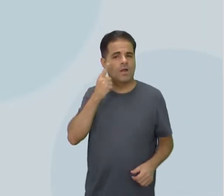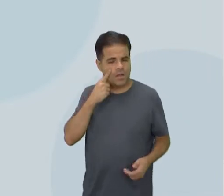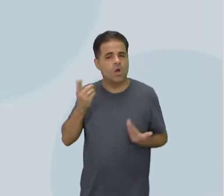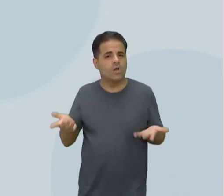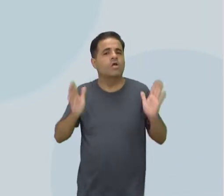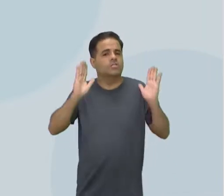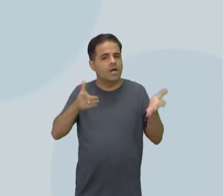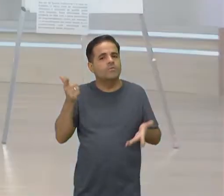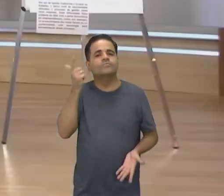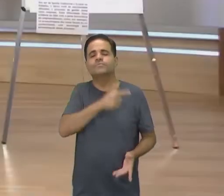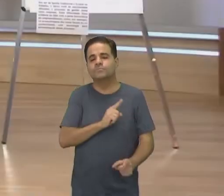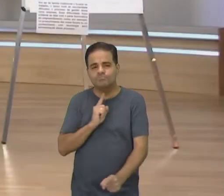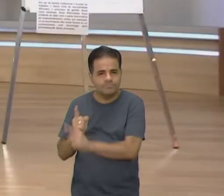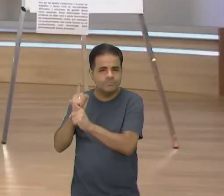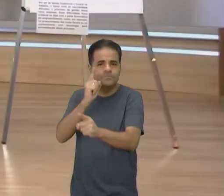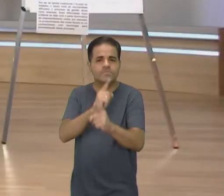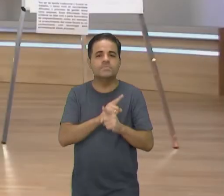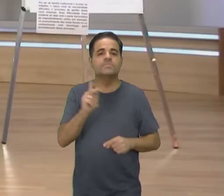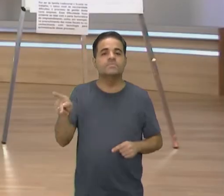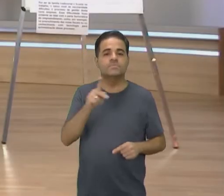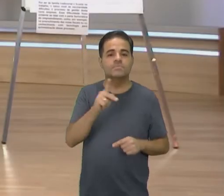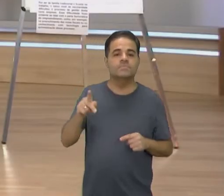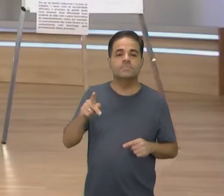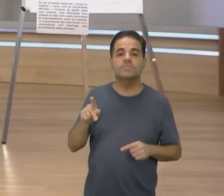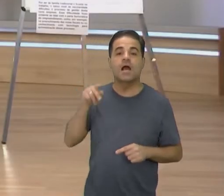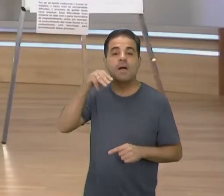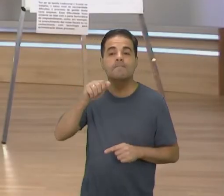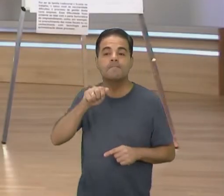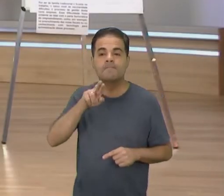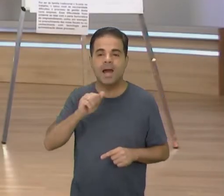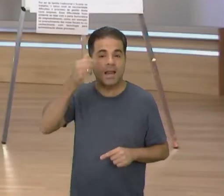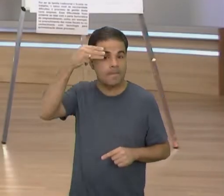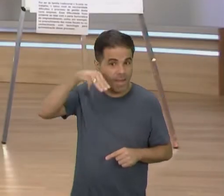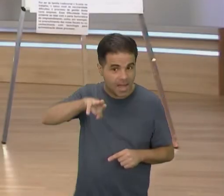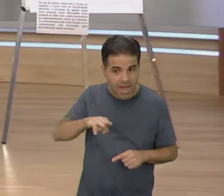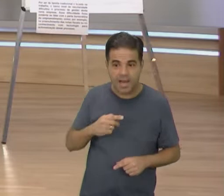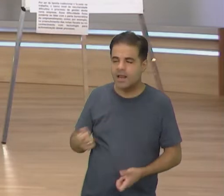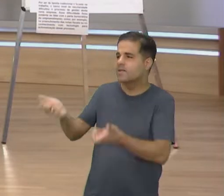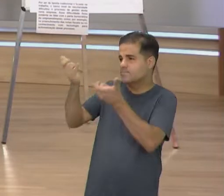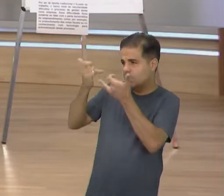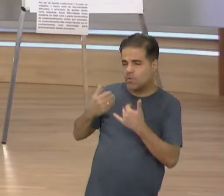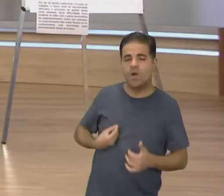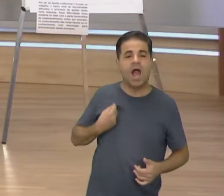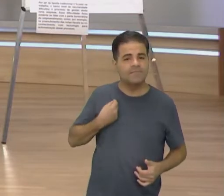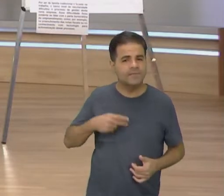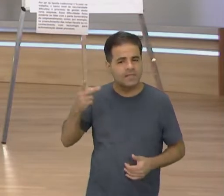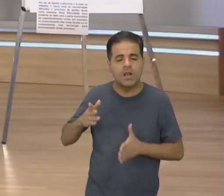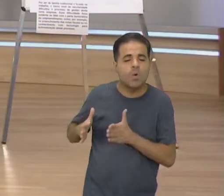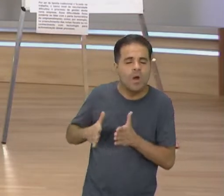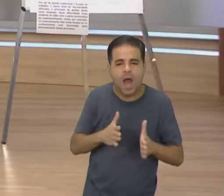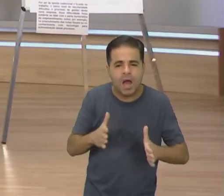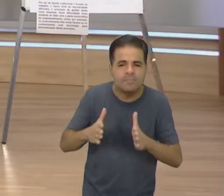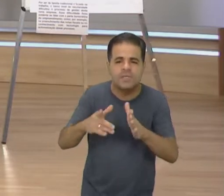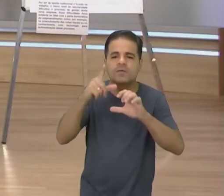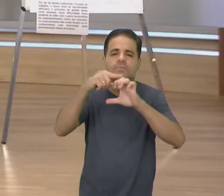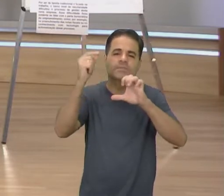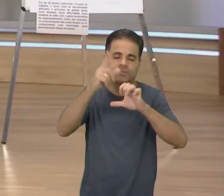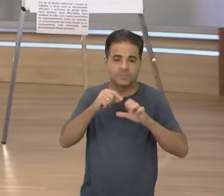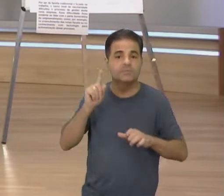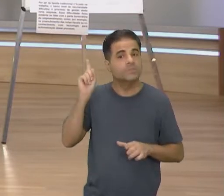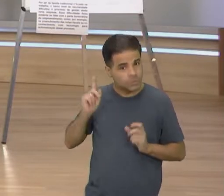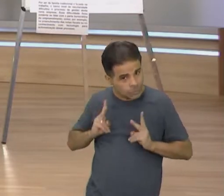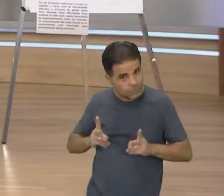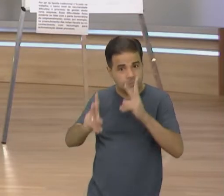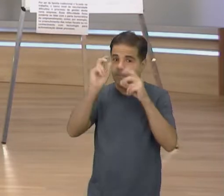a gente conseguiu determinar também com a professora Mara, ela falou sobre a vida dela, sobre o caminho de empreendedorismo que